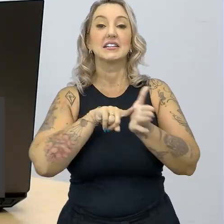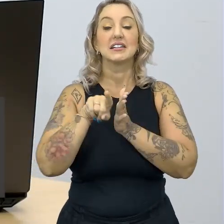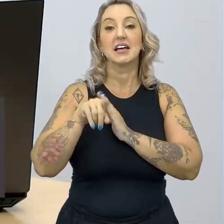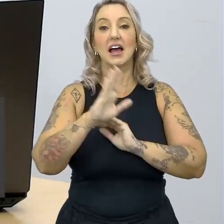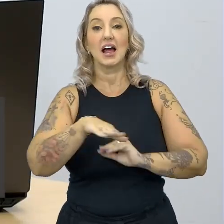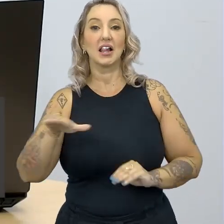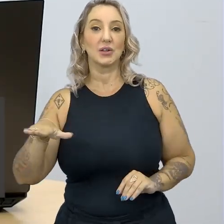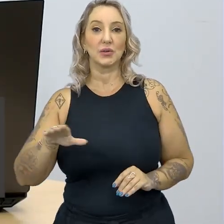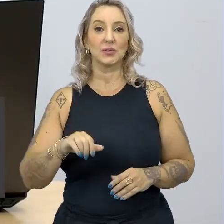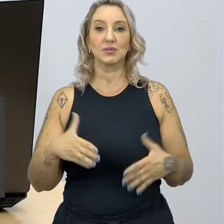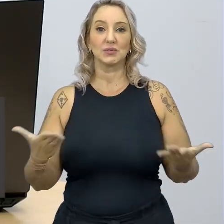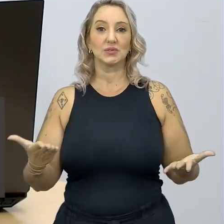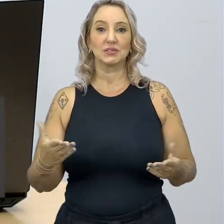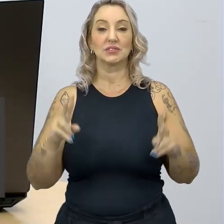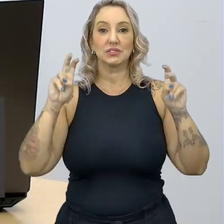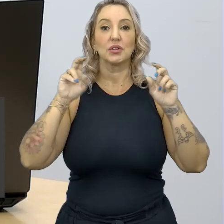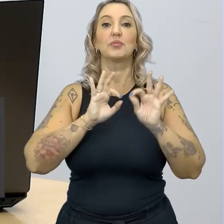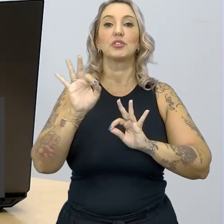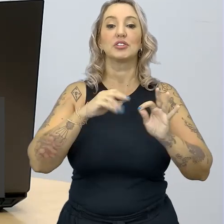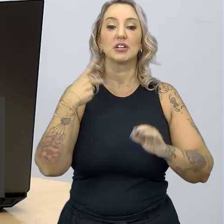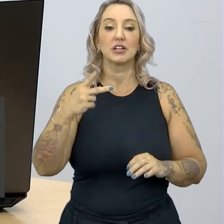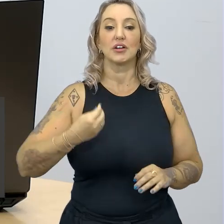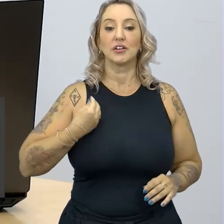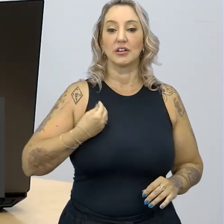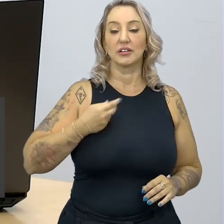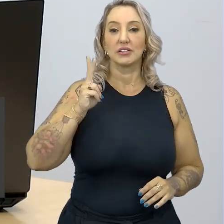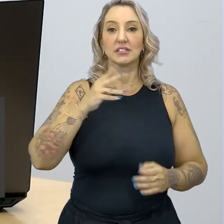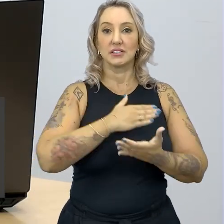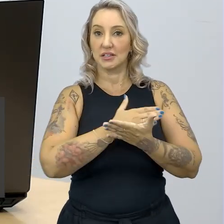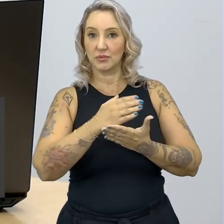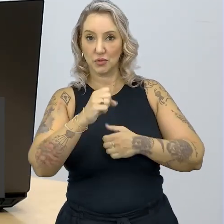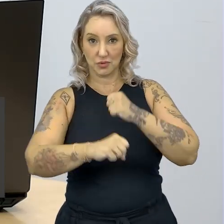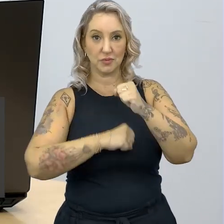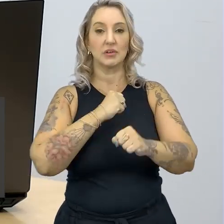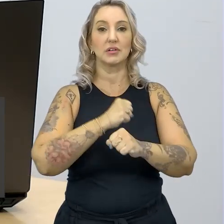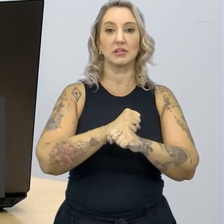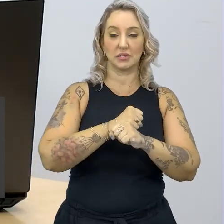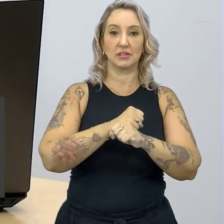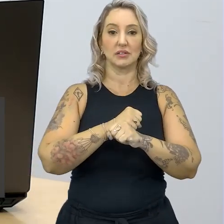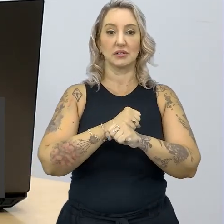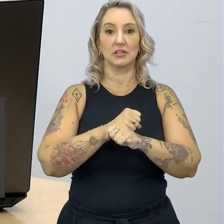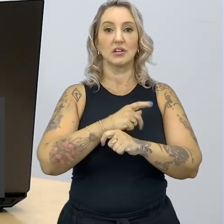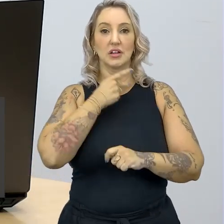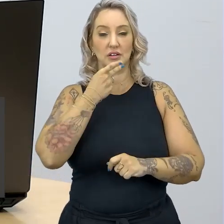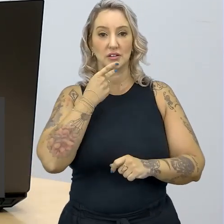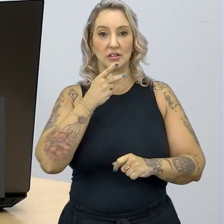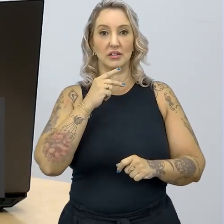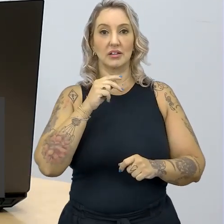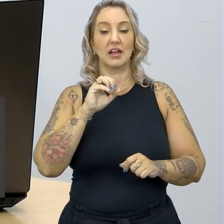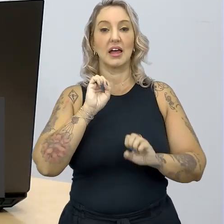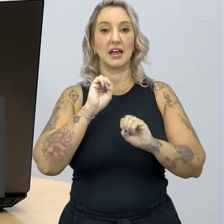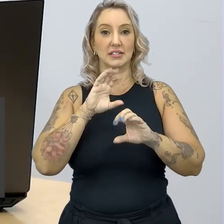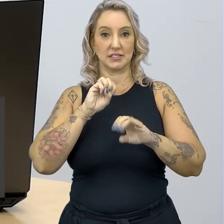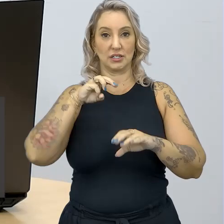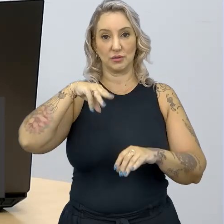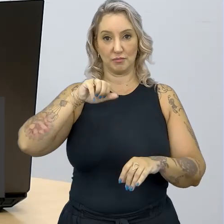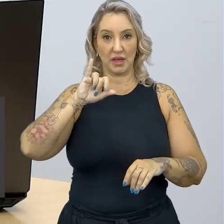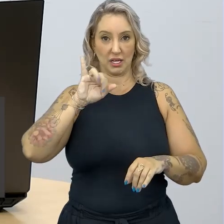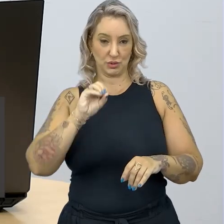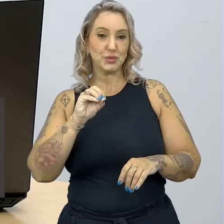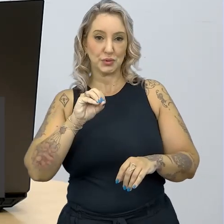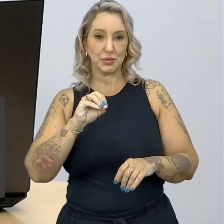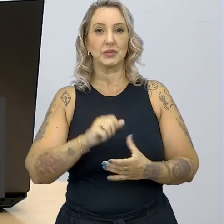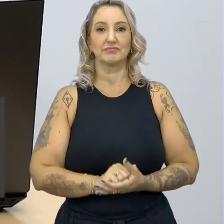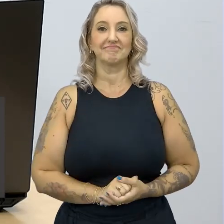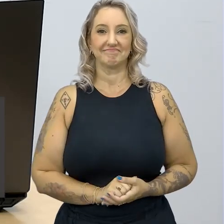os estudantes lá o seu projeto de vida, sempre no começo do ano, não digo tanto do ensino médio, ou primeira